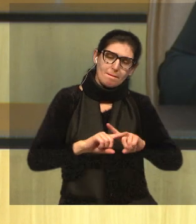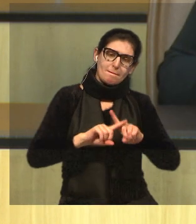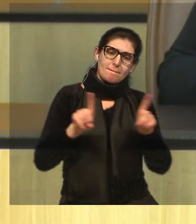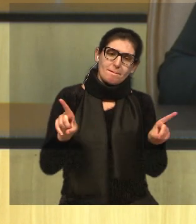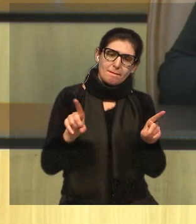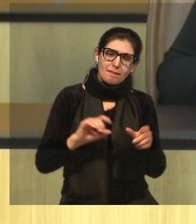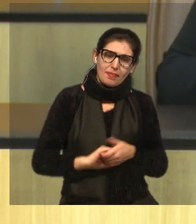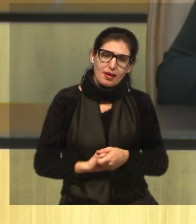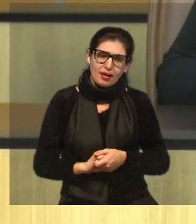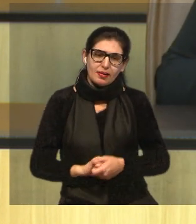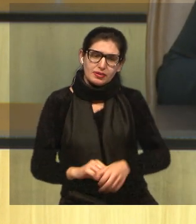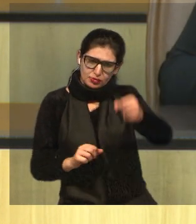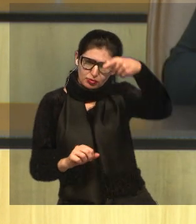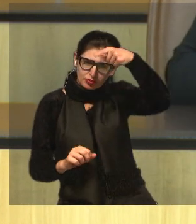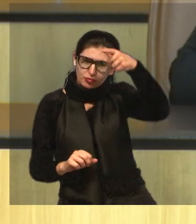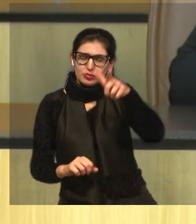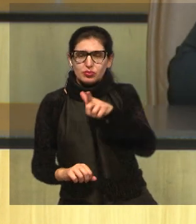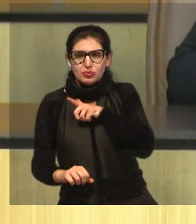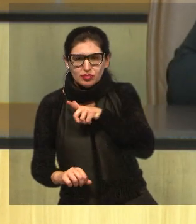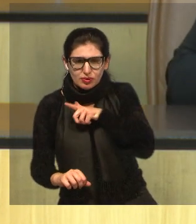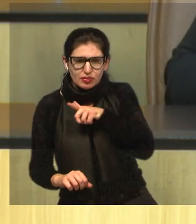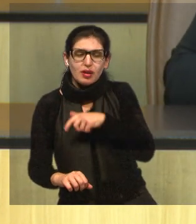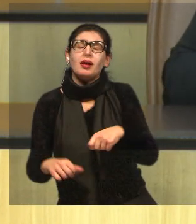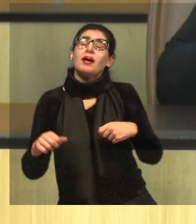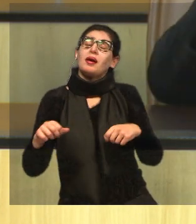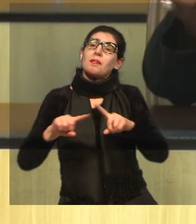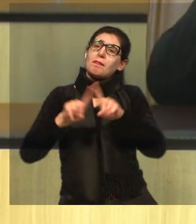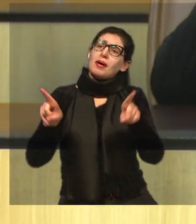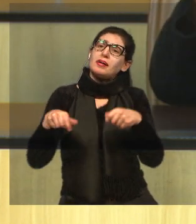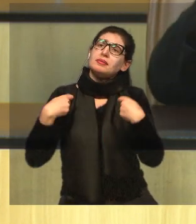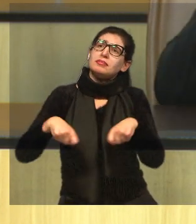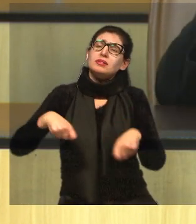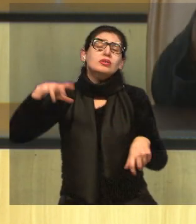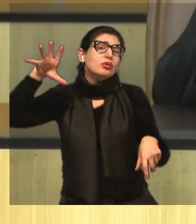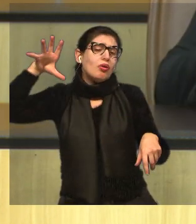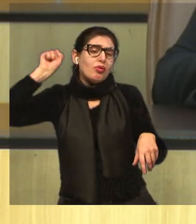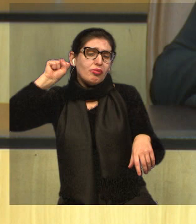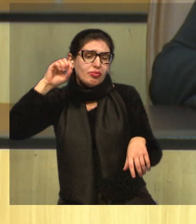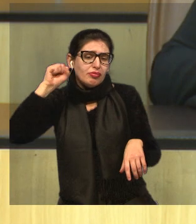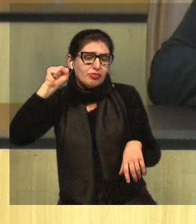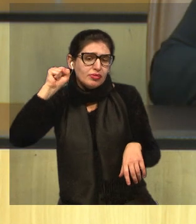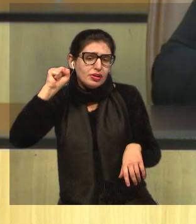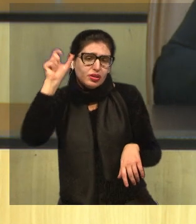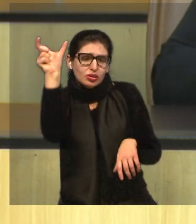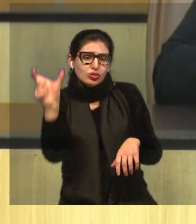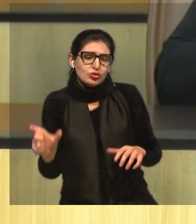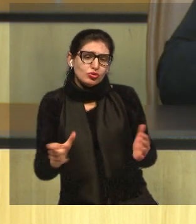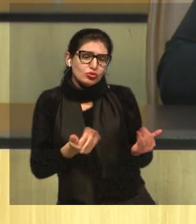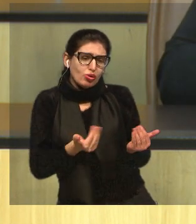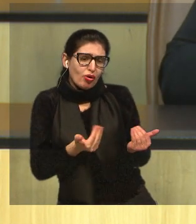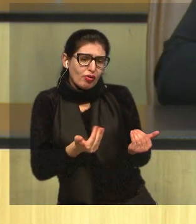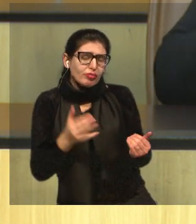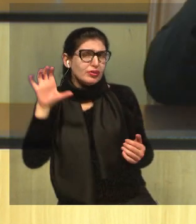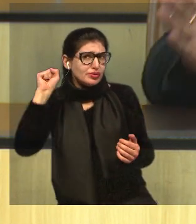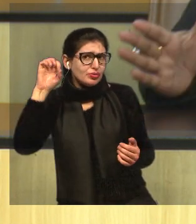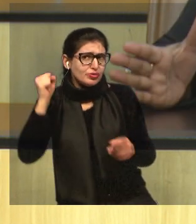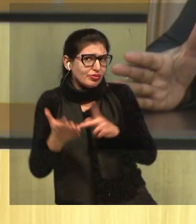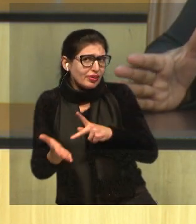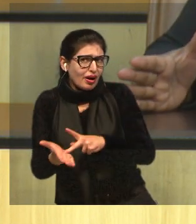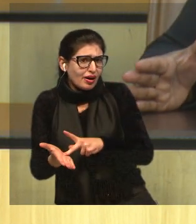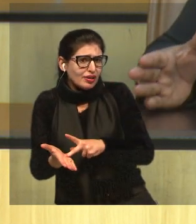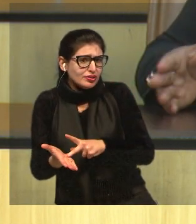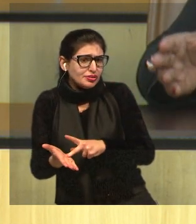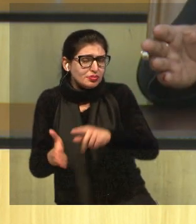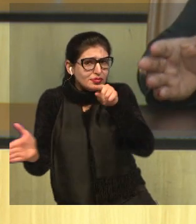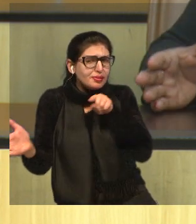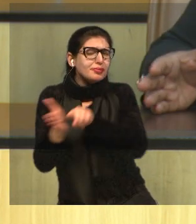a prática de a gente estar ouvindo os atores principais? Tem essa devolutiva? A gente vê que a rede está